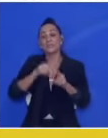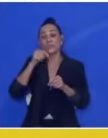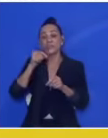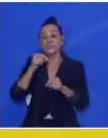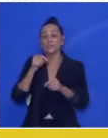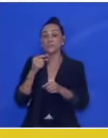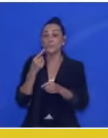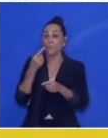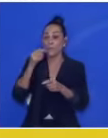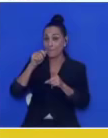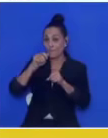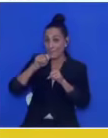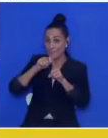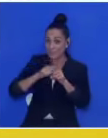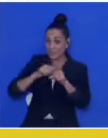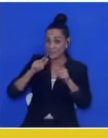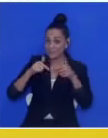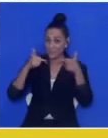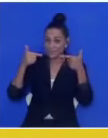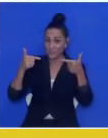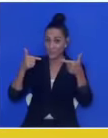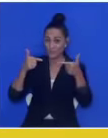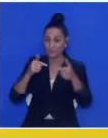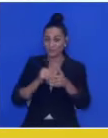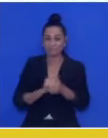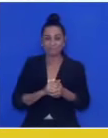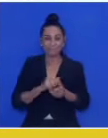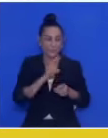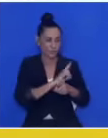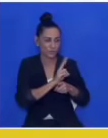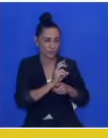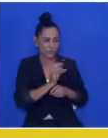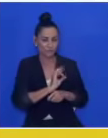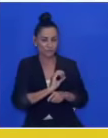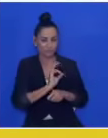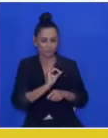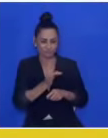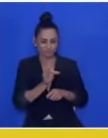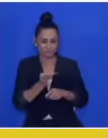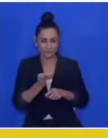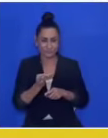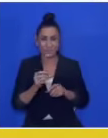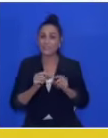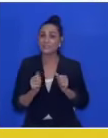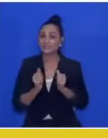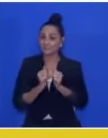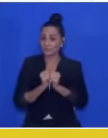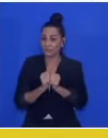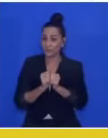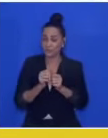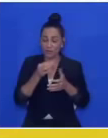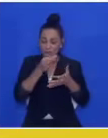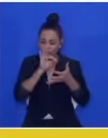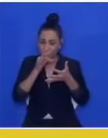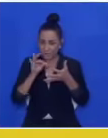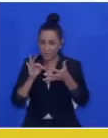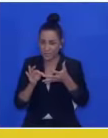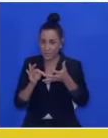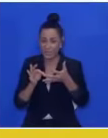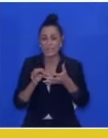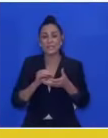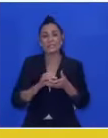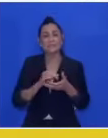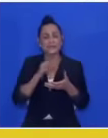dezena referente ao mês da sorte. Nossas auditoras populares, Thaís Batista e Kathleen Viana, vão conferir, validar